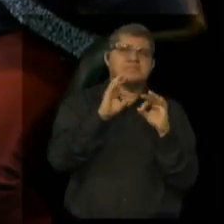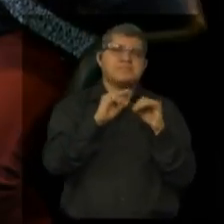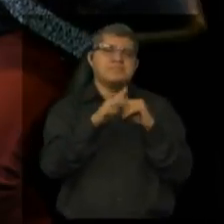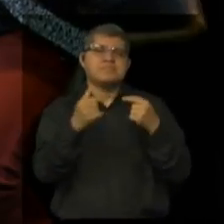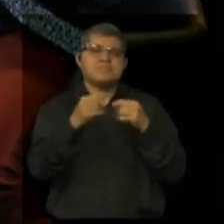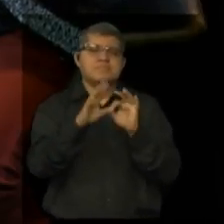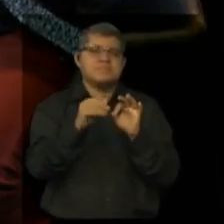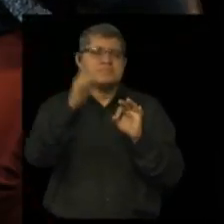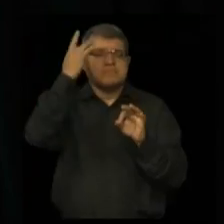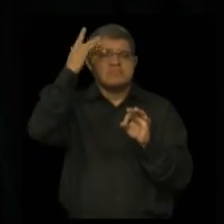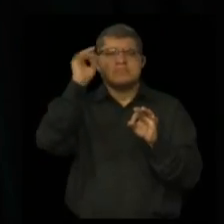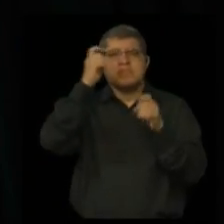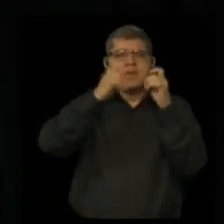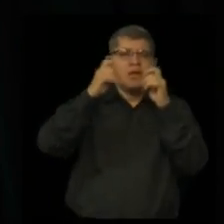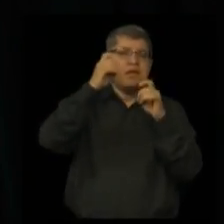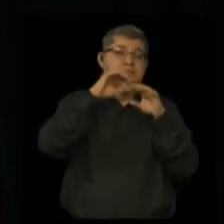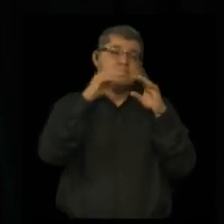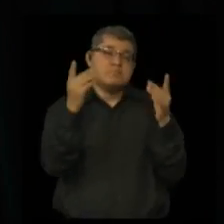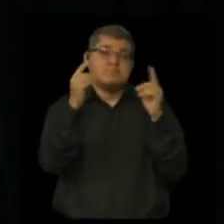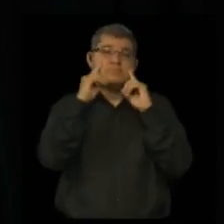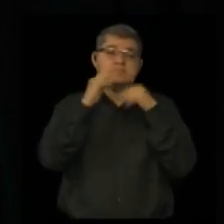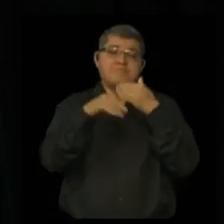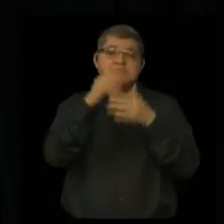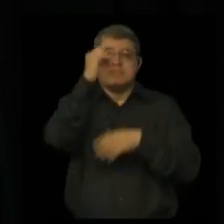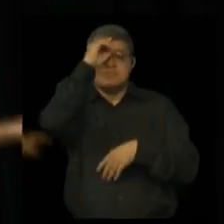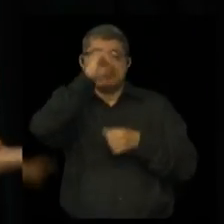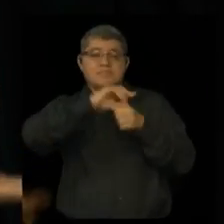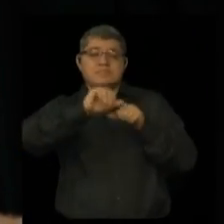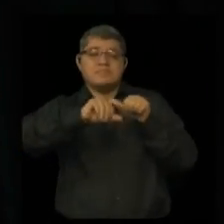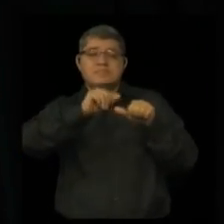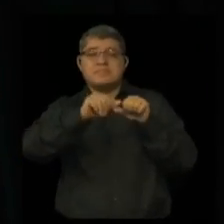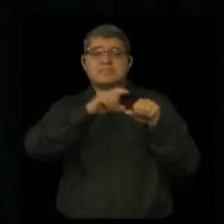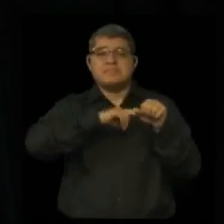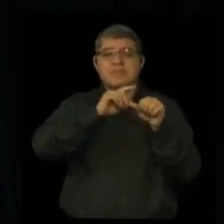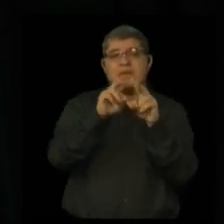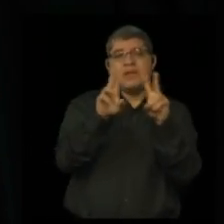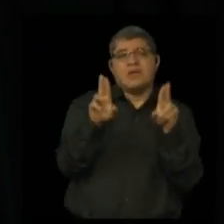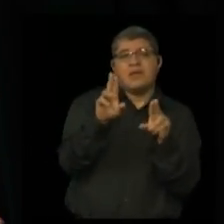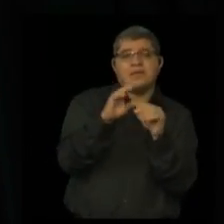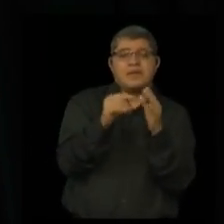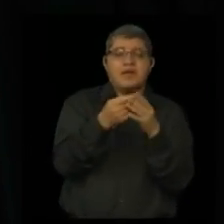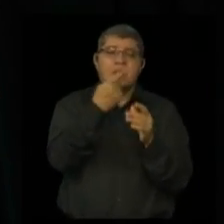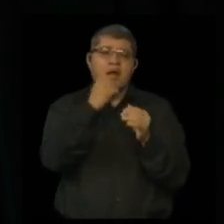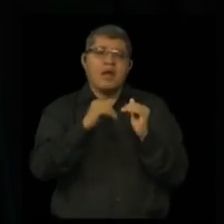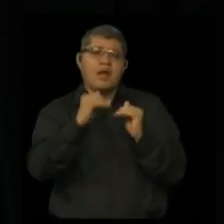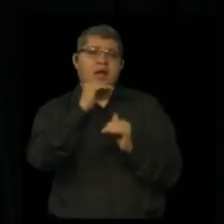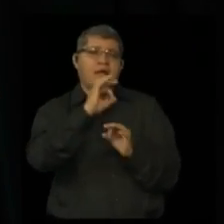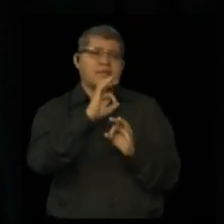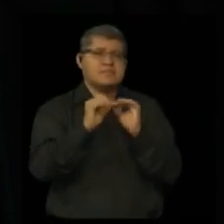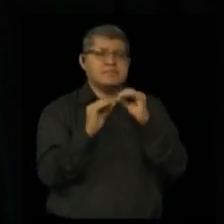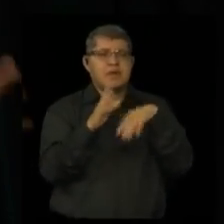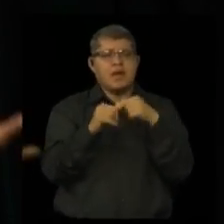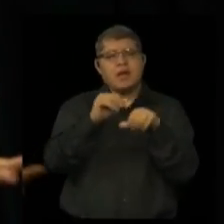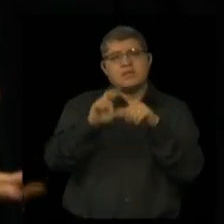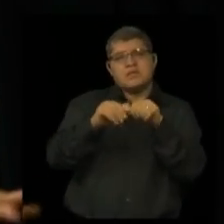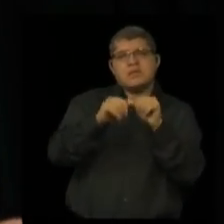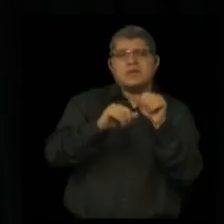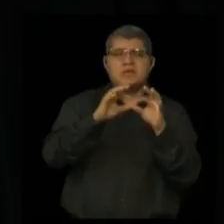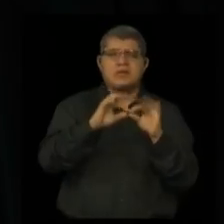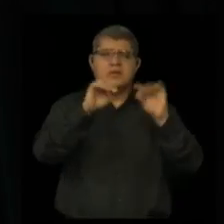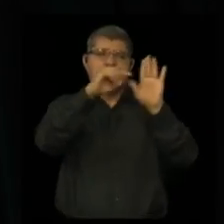né, não sei se preocupante ou que termo a gente poderia usar, né, que é uma fase que muda, né, todos